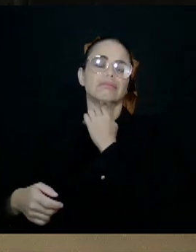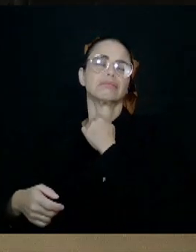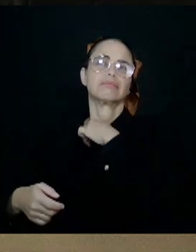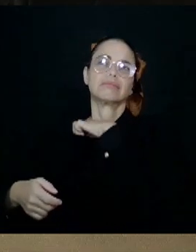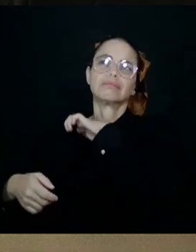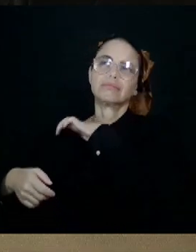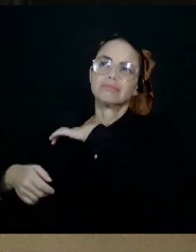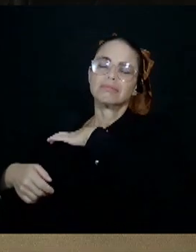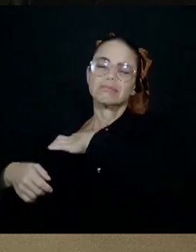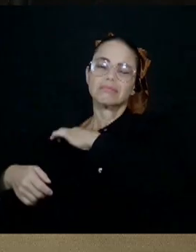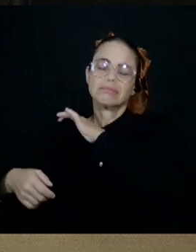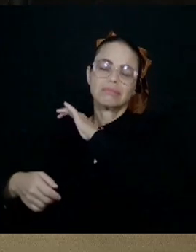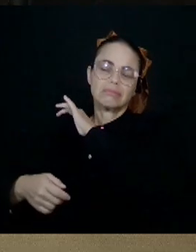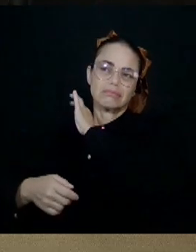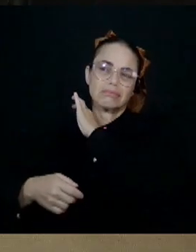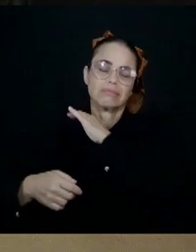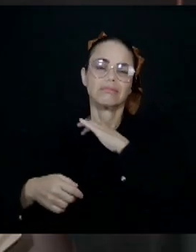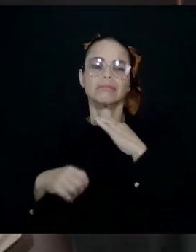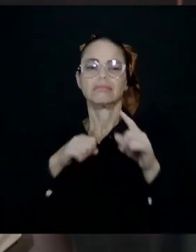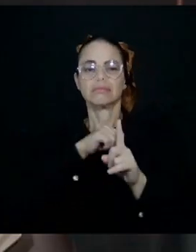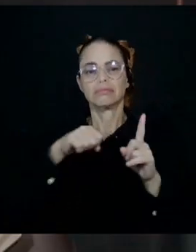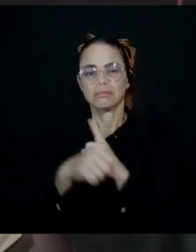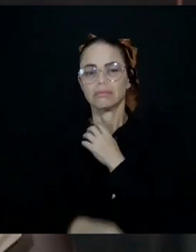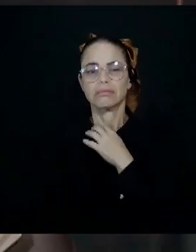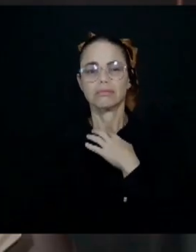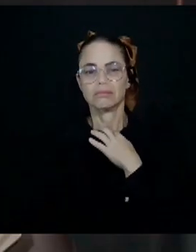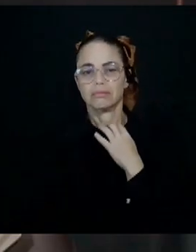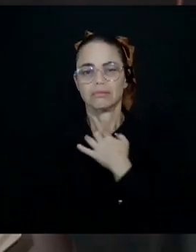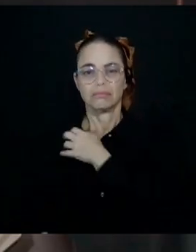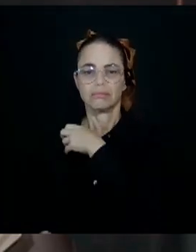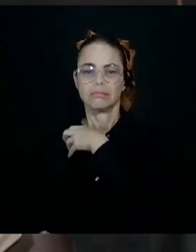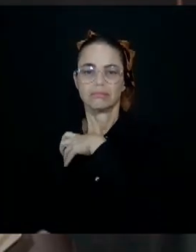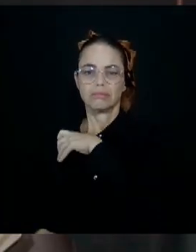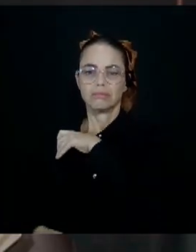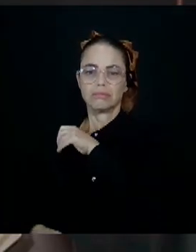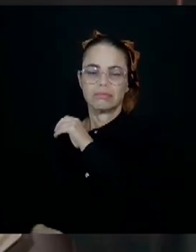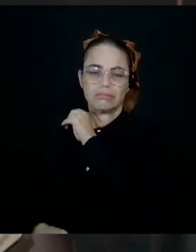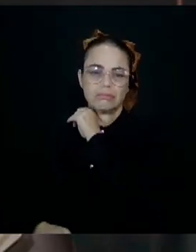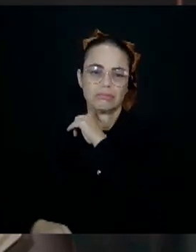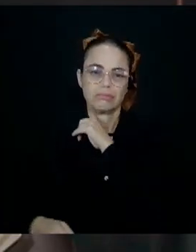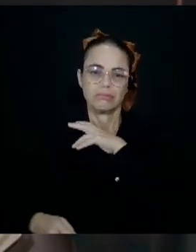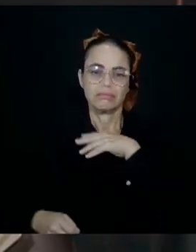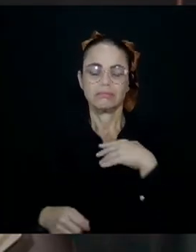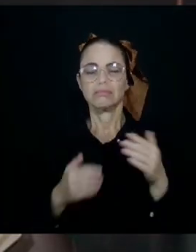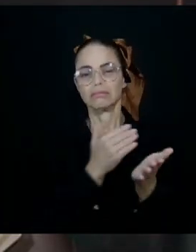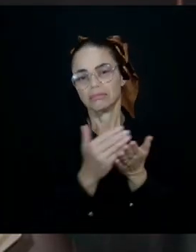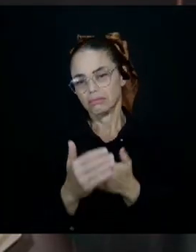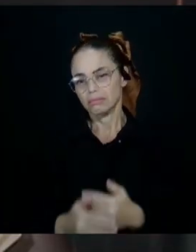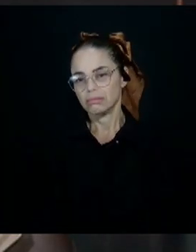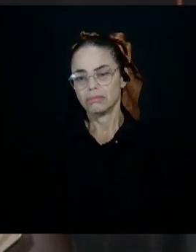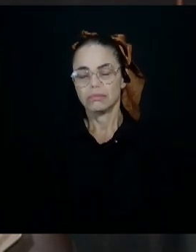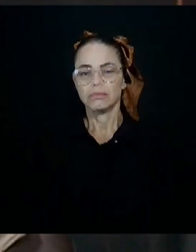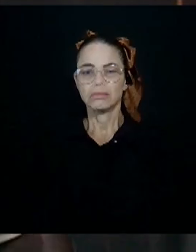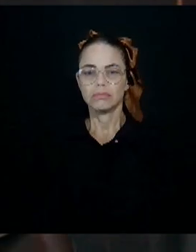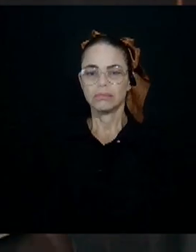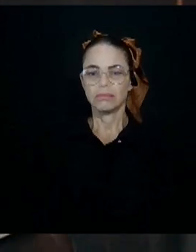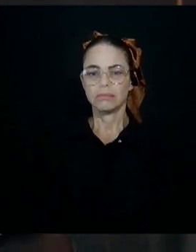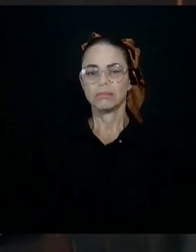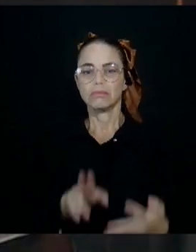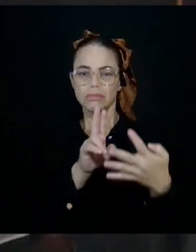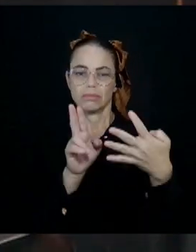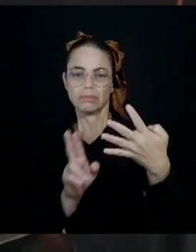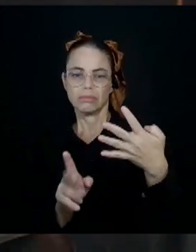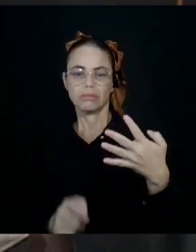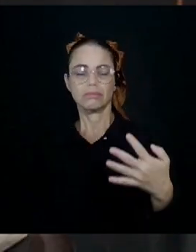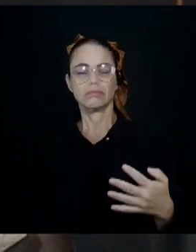Uhum. Pois bem, Rúbia, como você falou na introdução, esses rótulos colocam colocam as mulheres